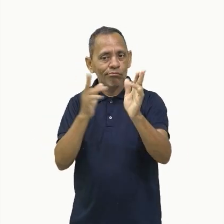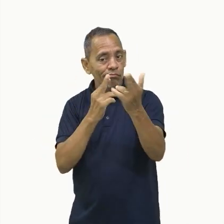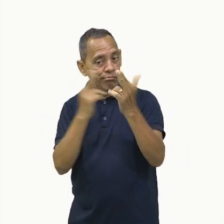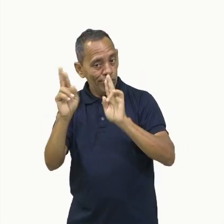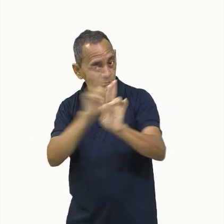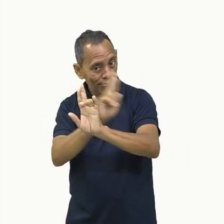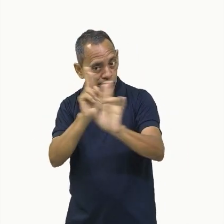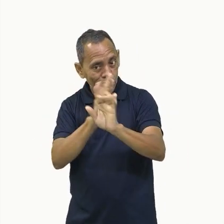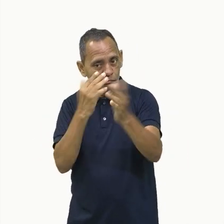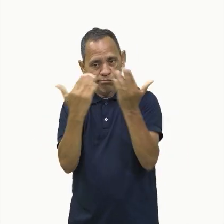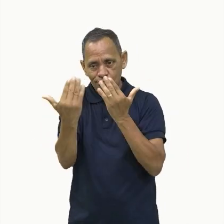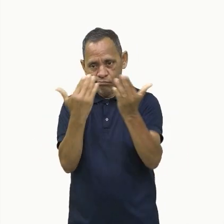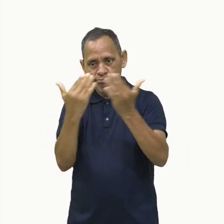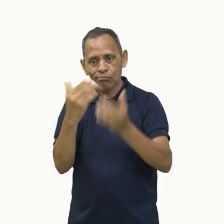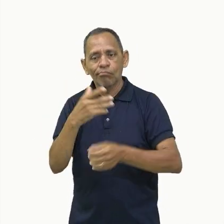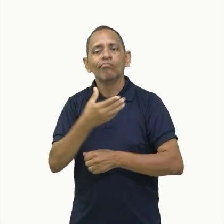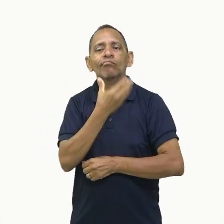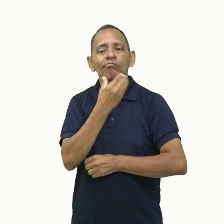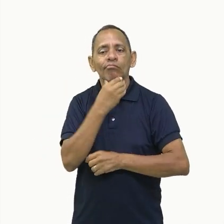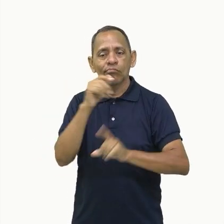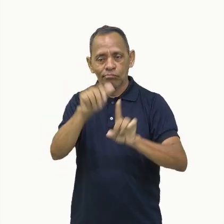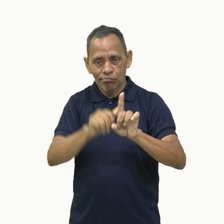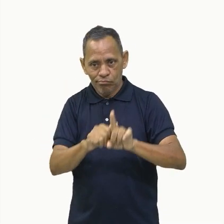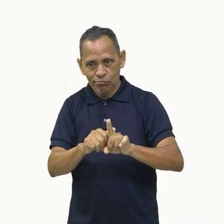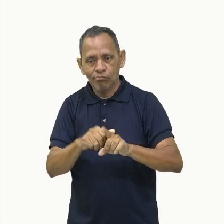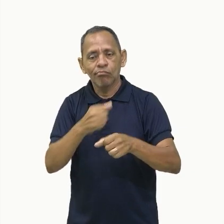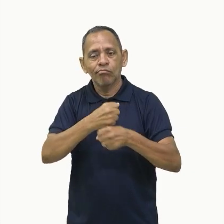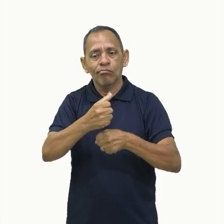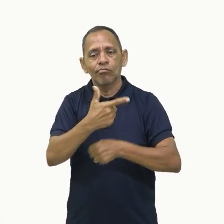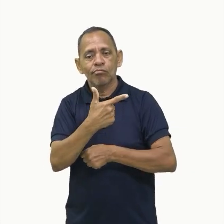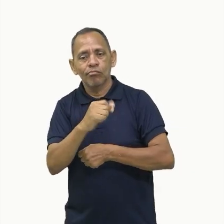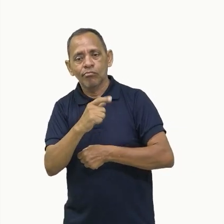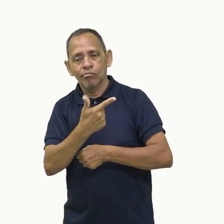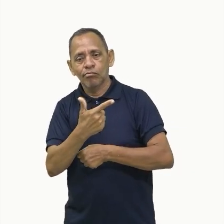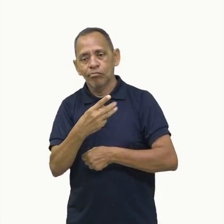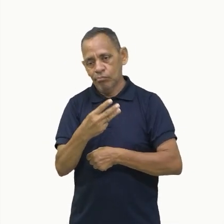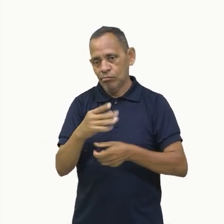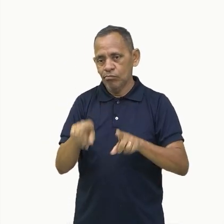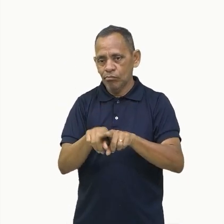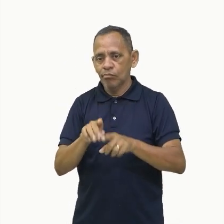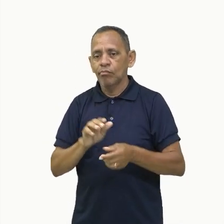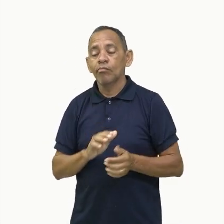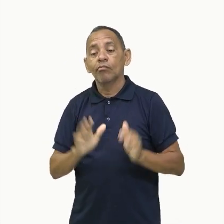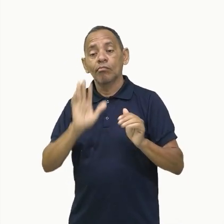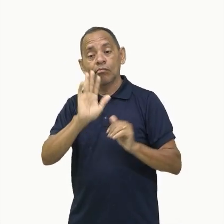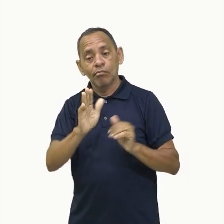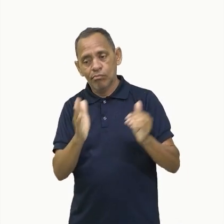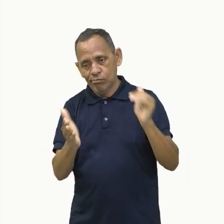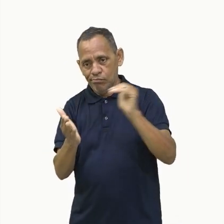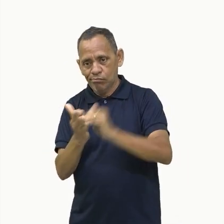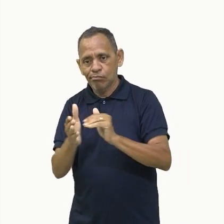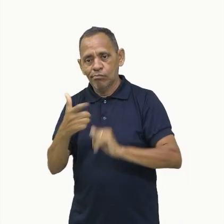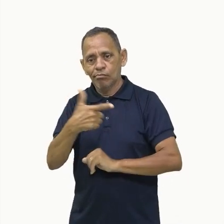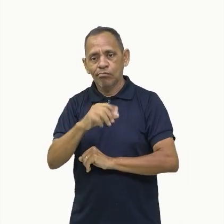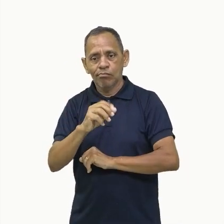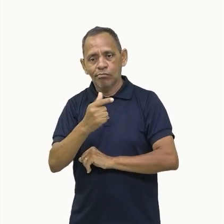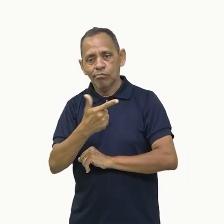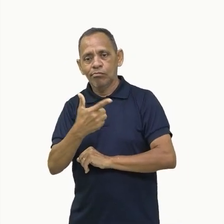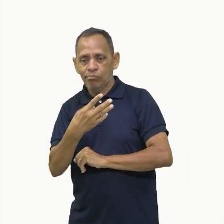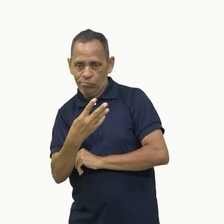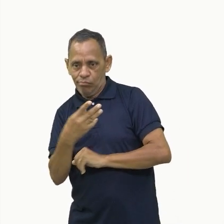2023, porém, o gás natural, a partir de agosto até dezembro de 2024, aumentou bastante.